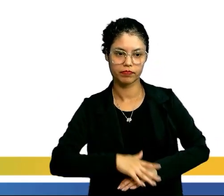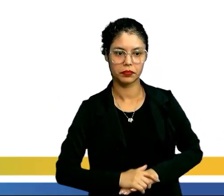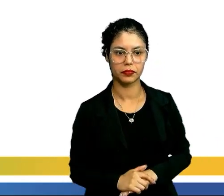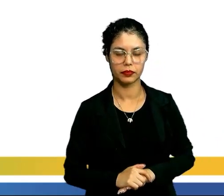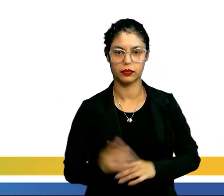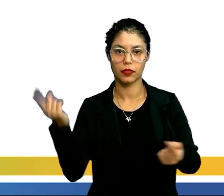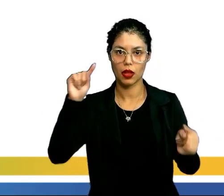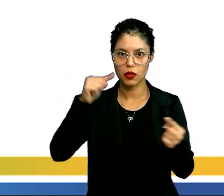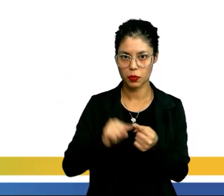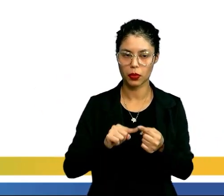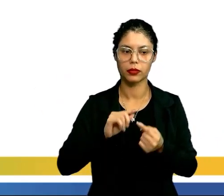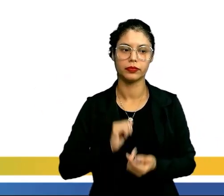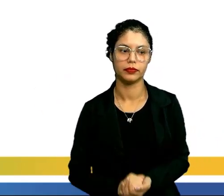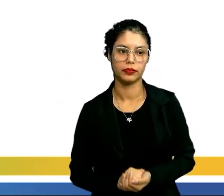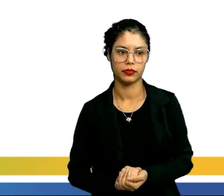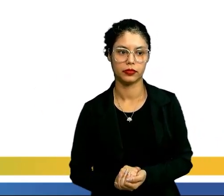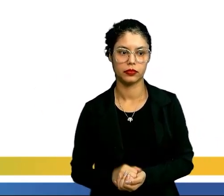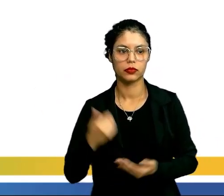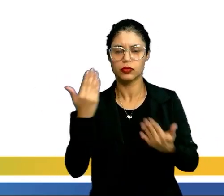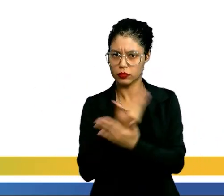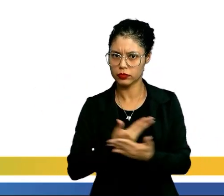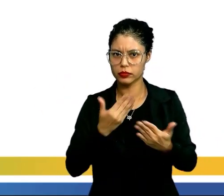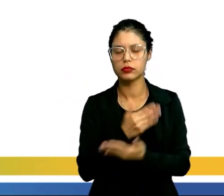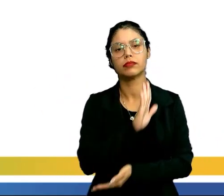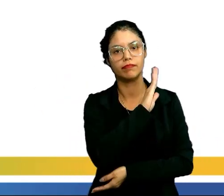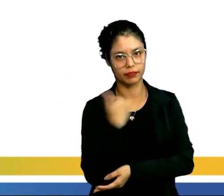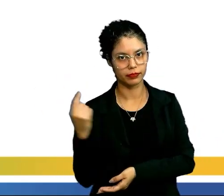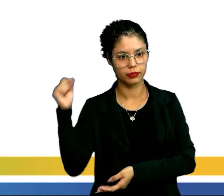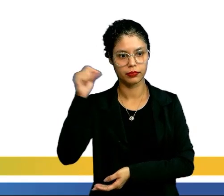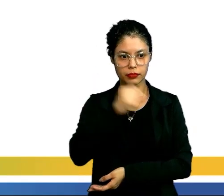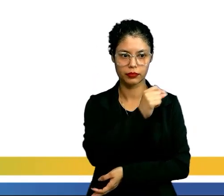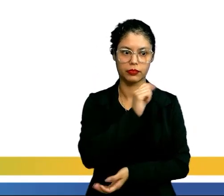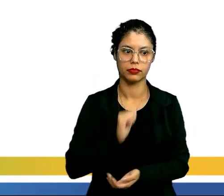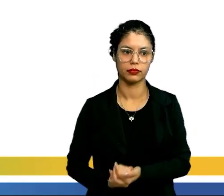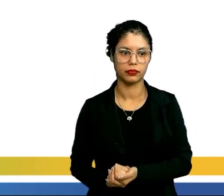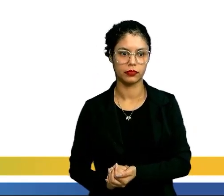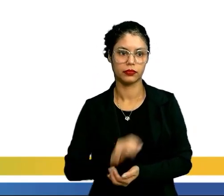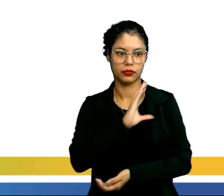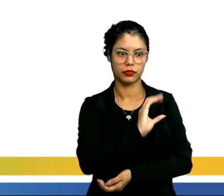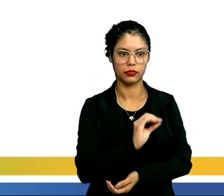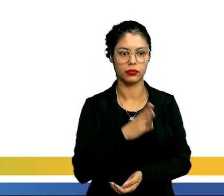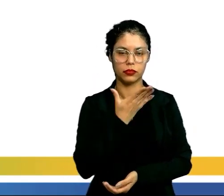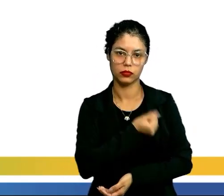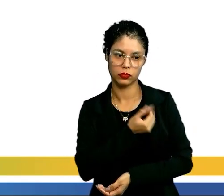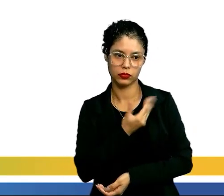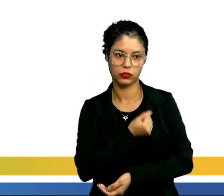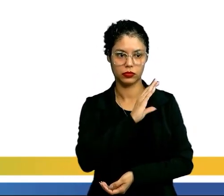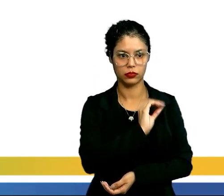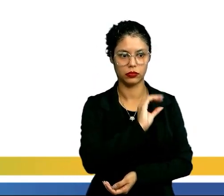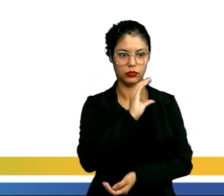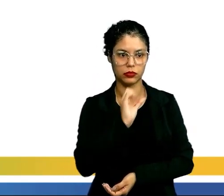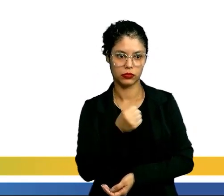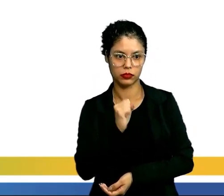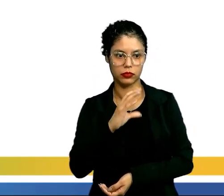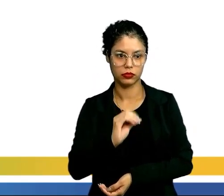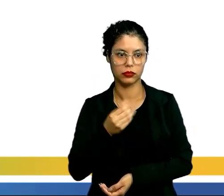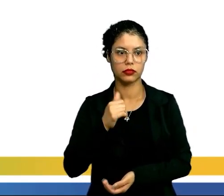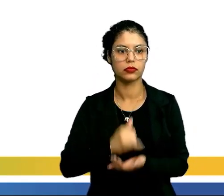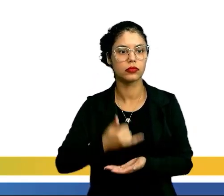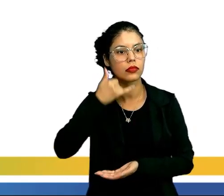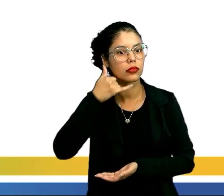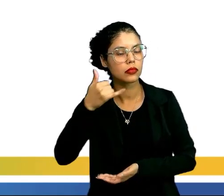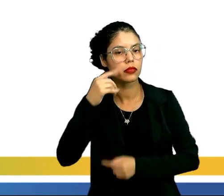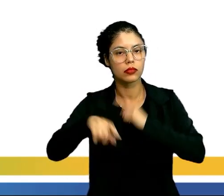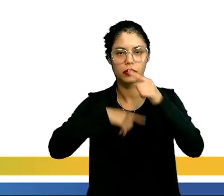de saúde mais próximo. Aí tem aqui, cuidado, dengue mata, Disque Dengue, nós temos aqui o número, né?